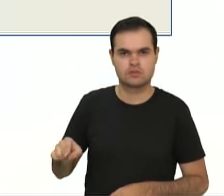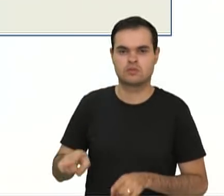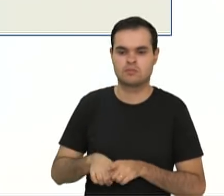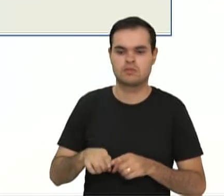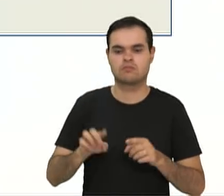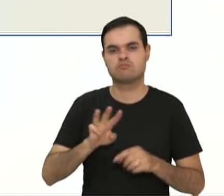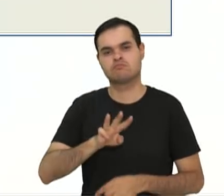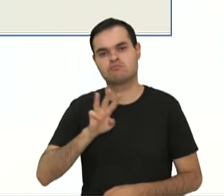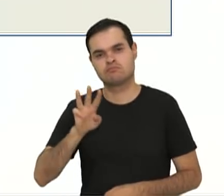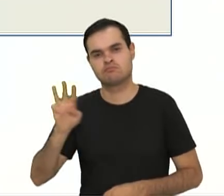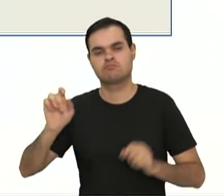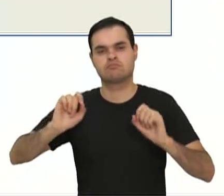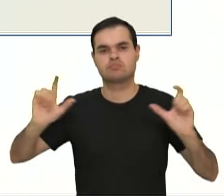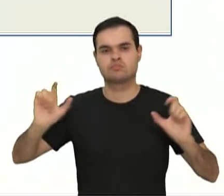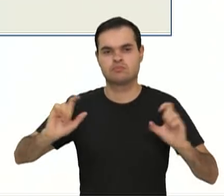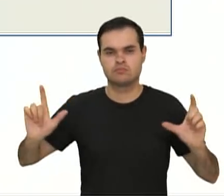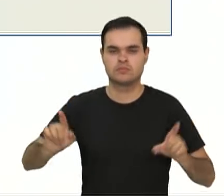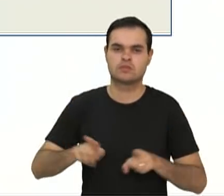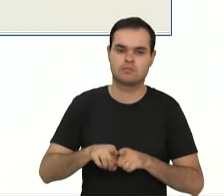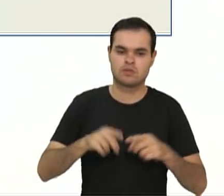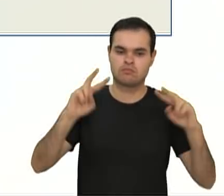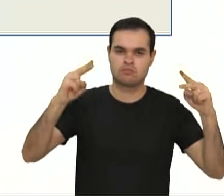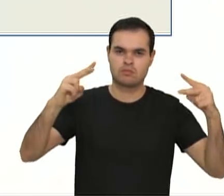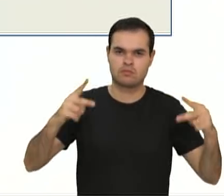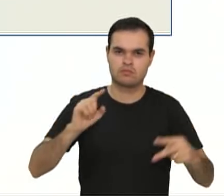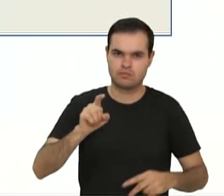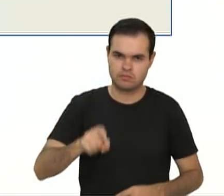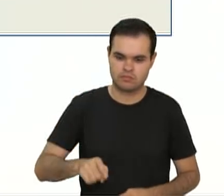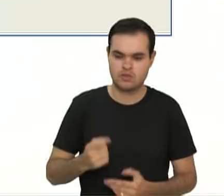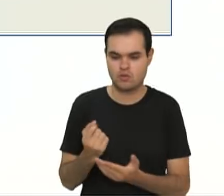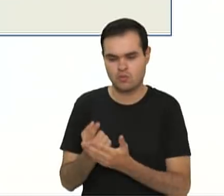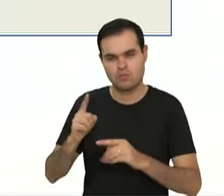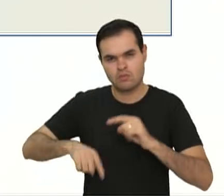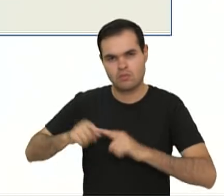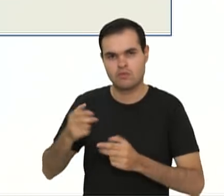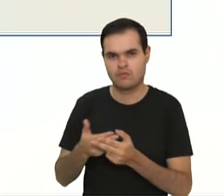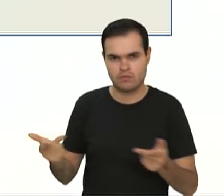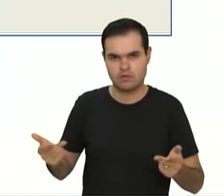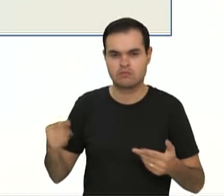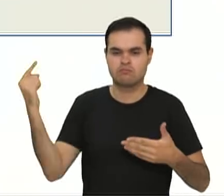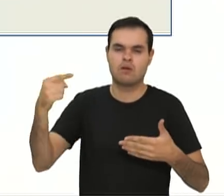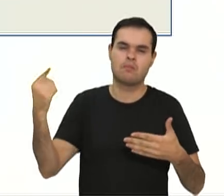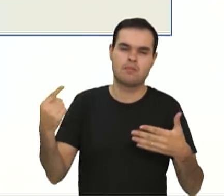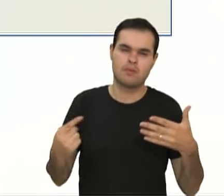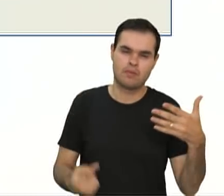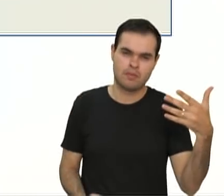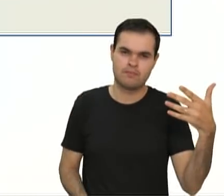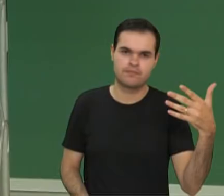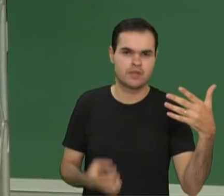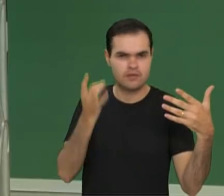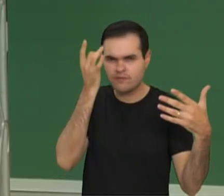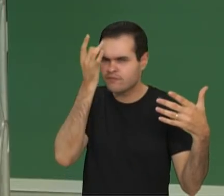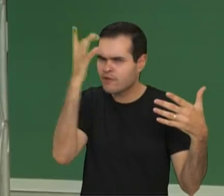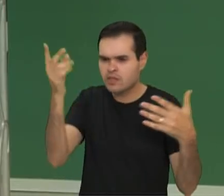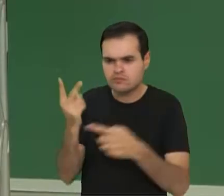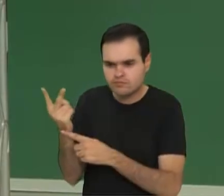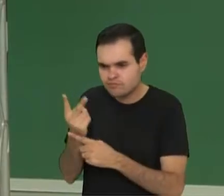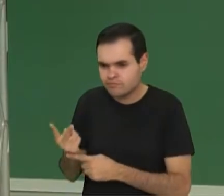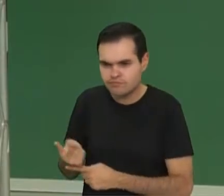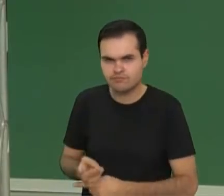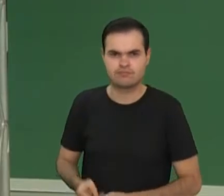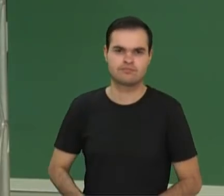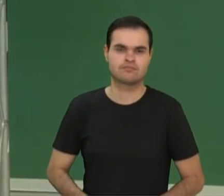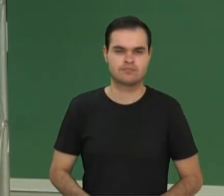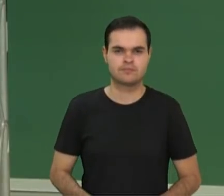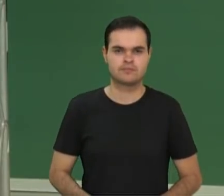aqueles sites, clica naqueles links e compra aqueles produtos. É facílimo de rastrear. Veja só, tem os